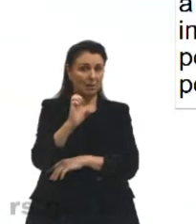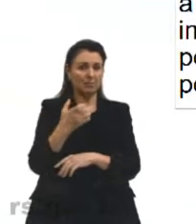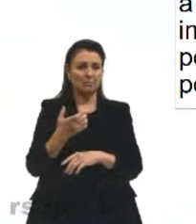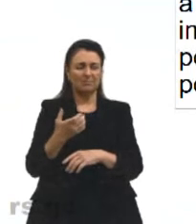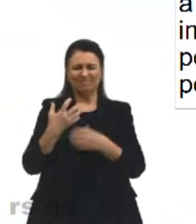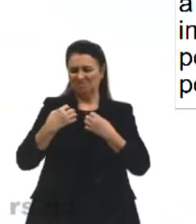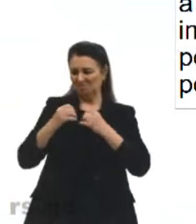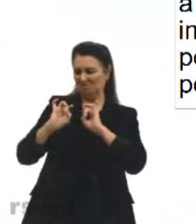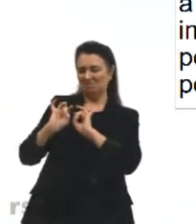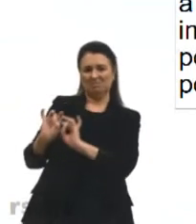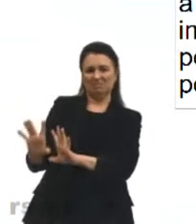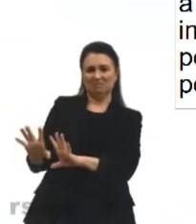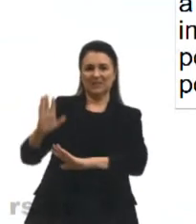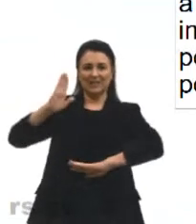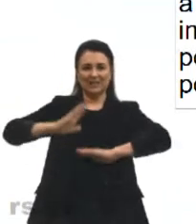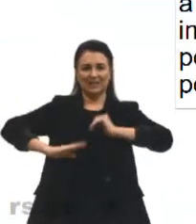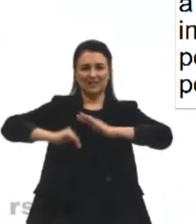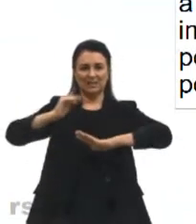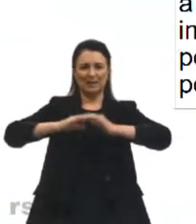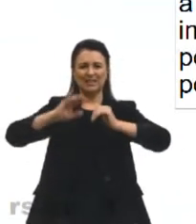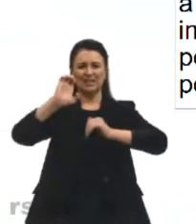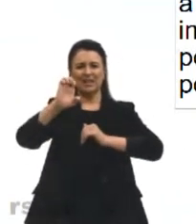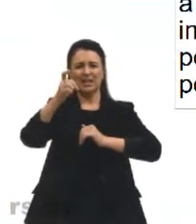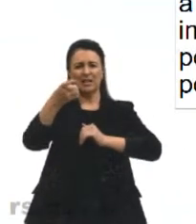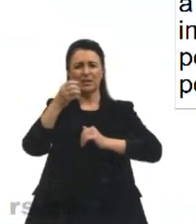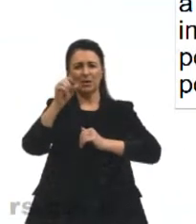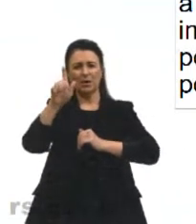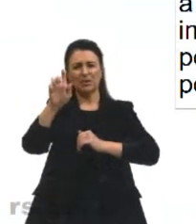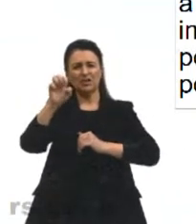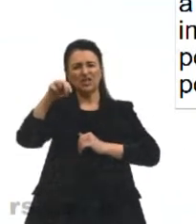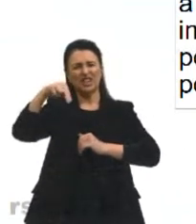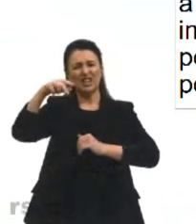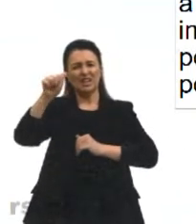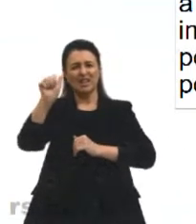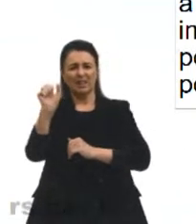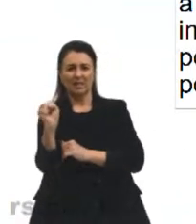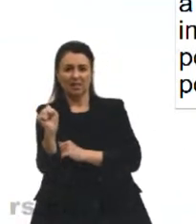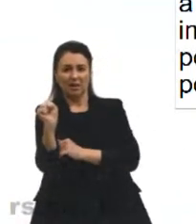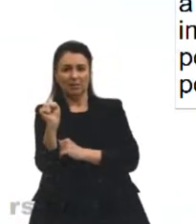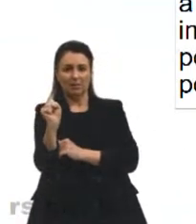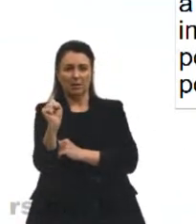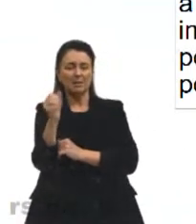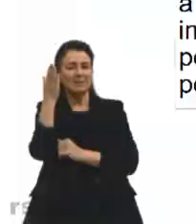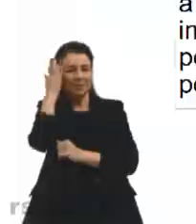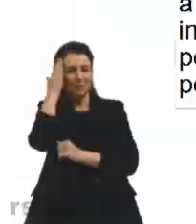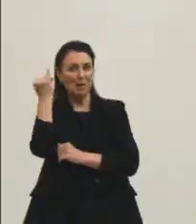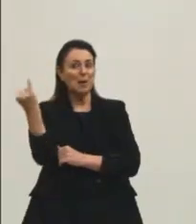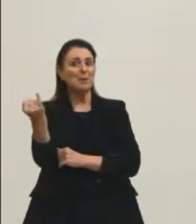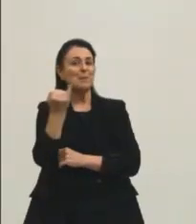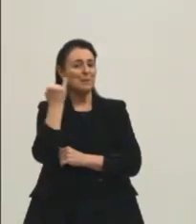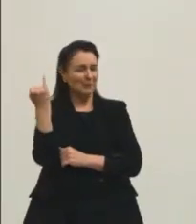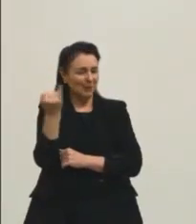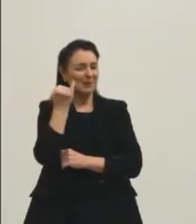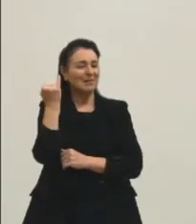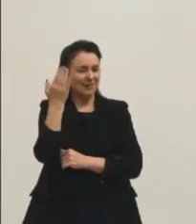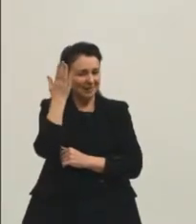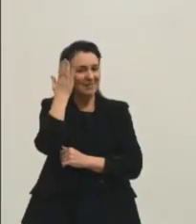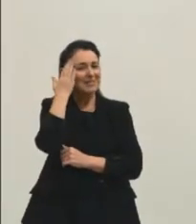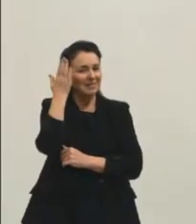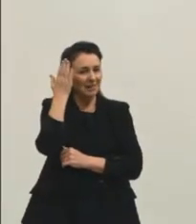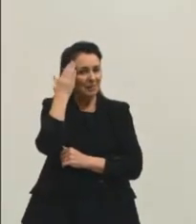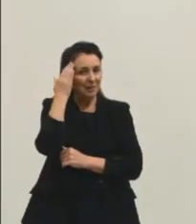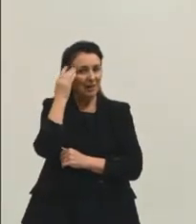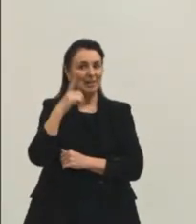rejeição de práticas exógenas a que a gente percebe como importante a gente teve vocabulário para fazer as provas de